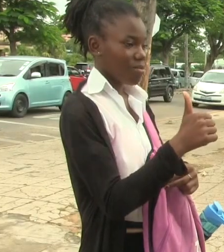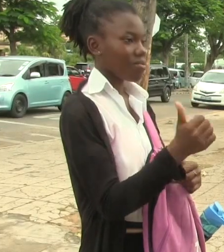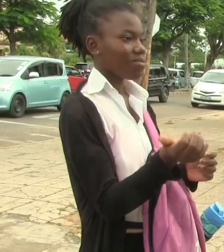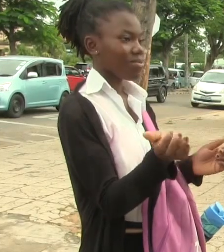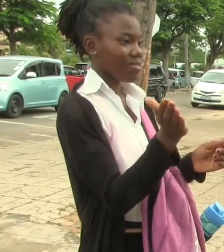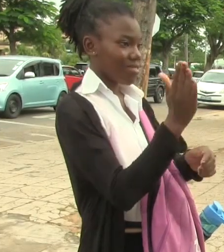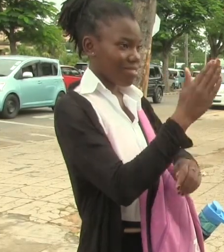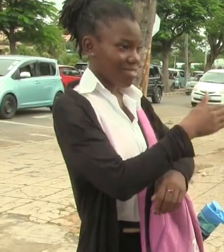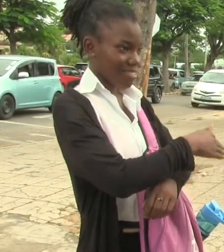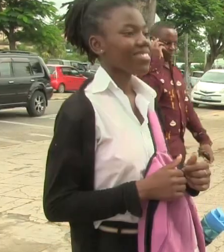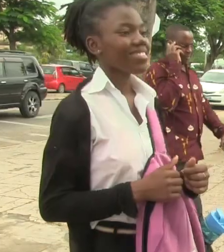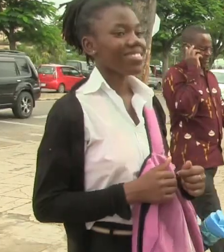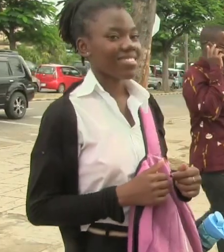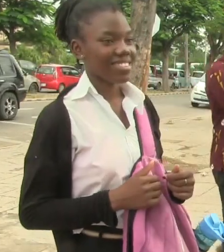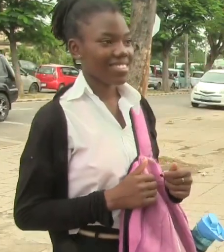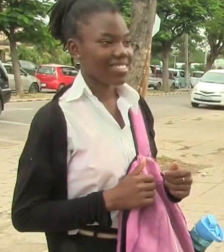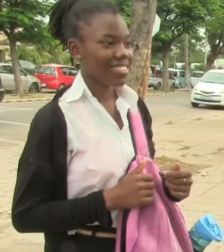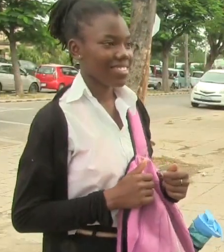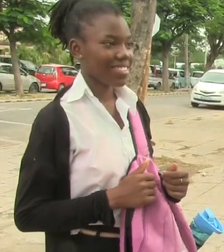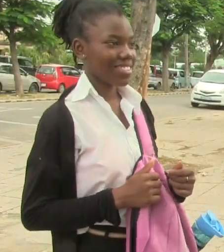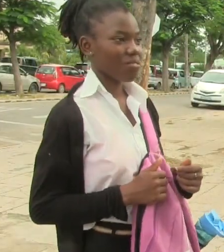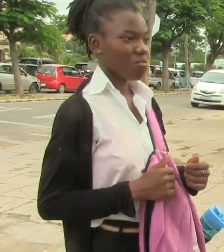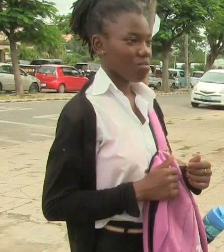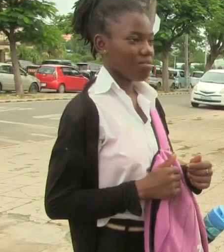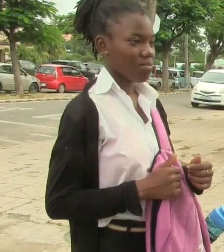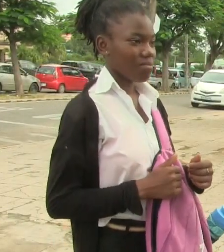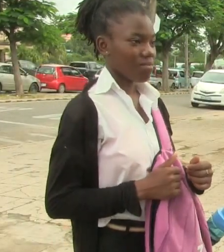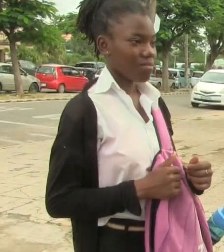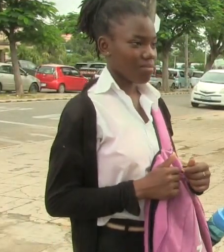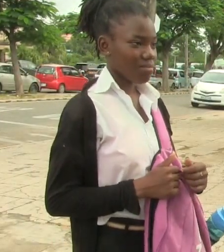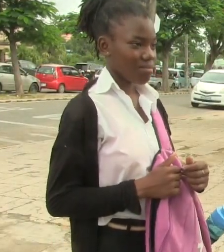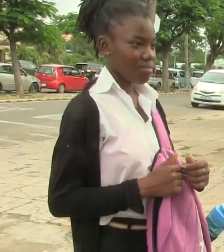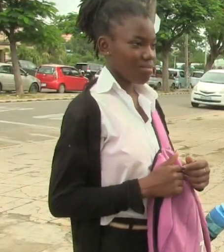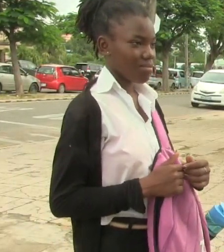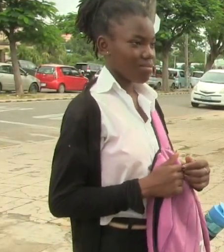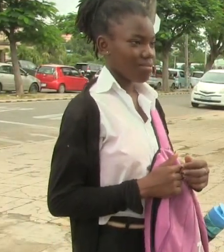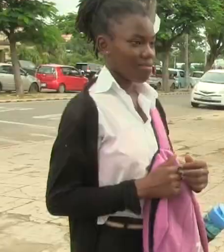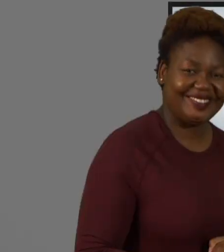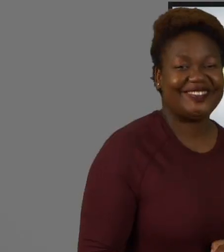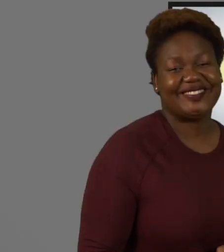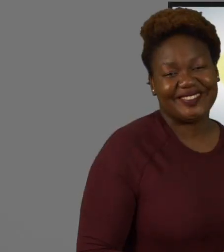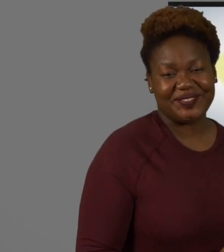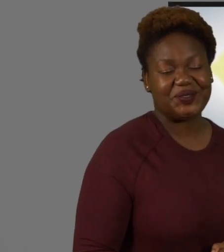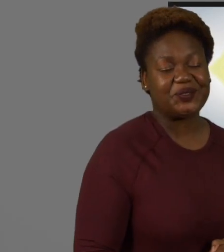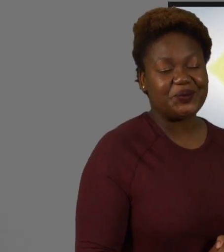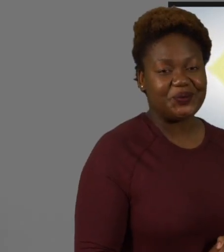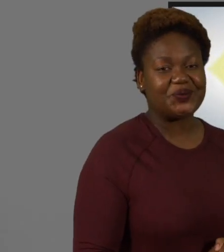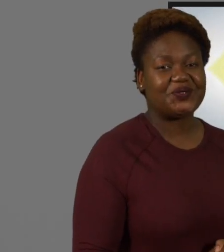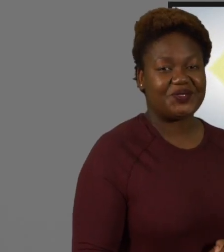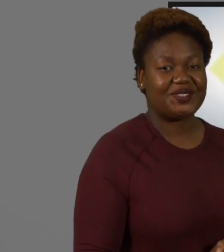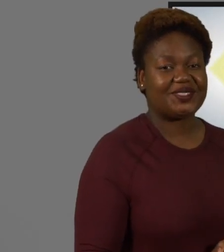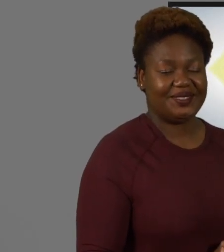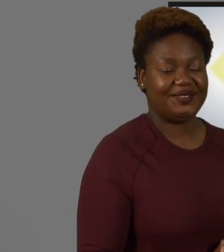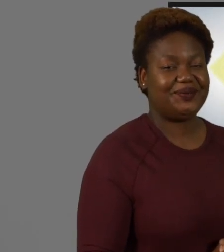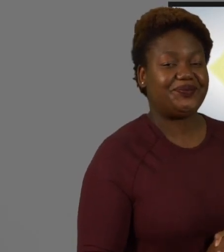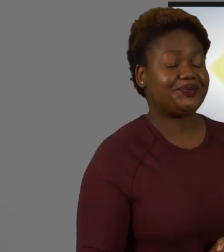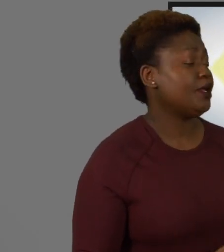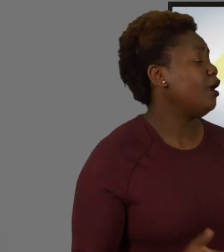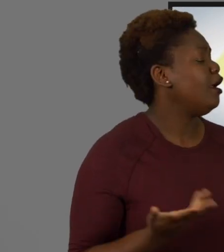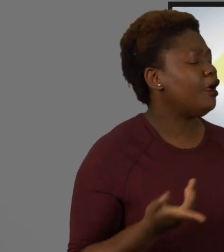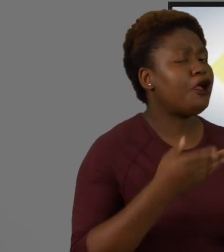Boa noite! Não se esqueça de exercitar aí em casa. E assim fizemos o programa da TV